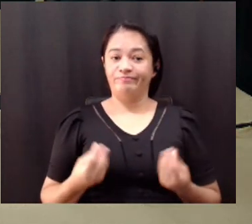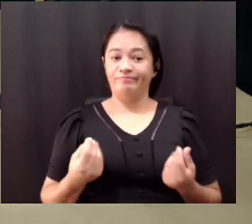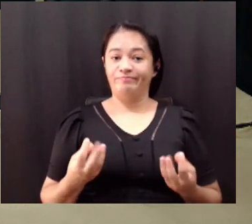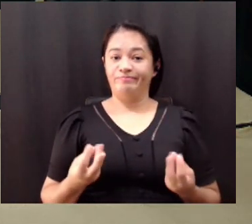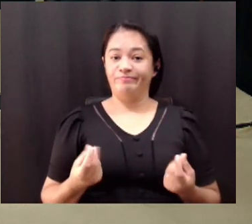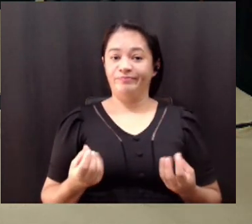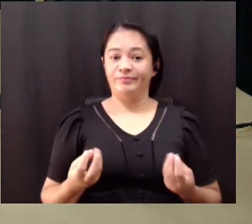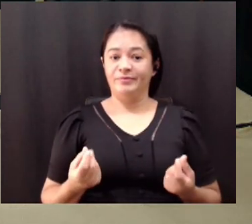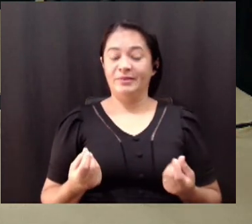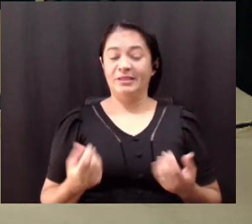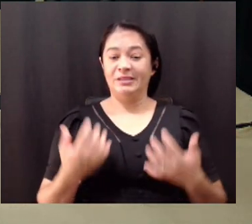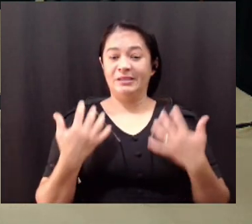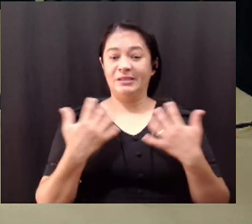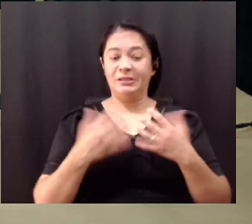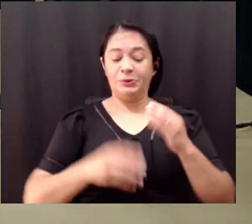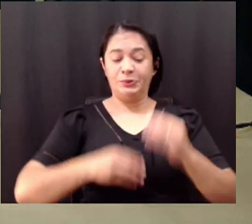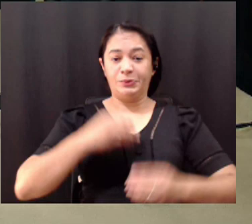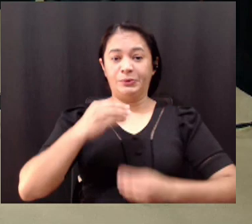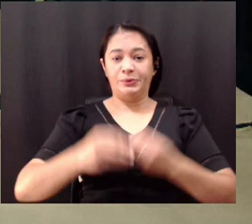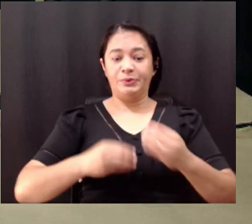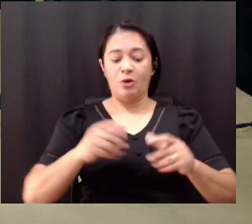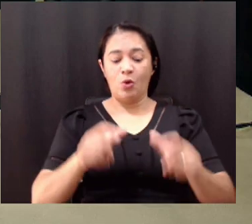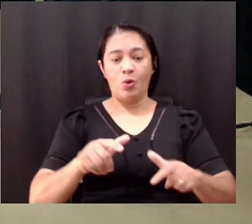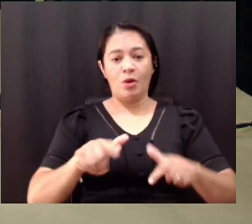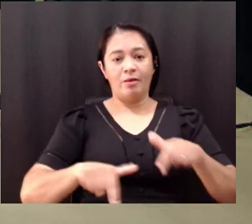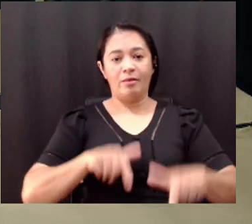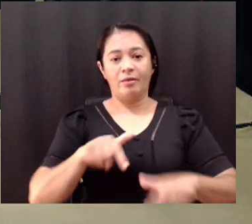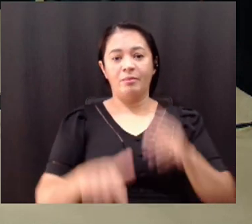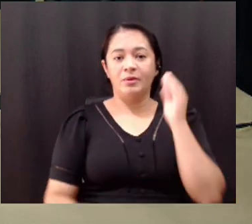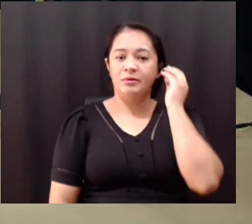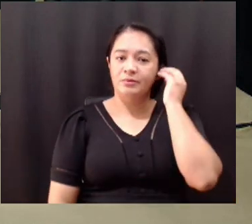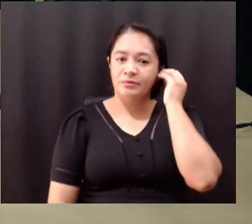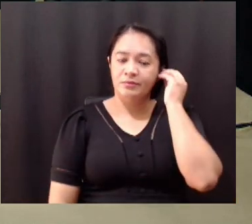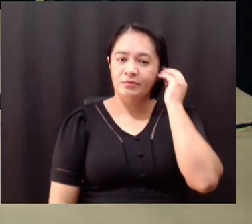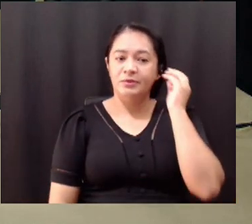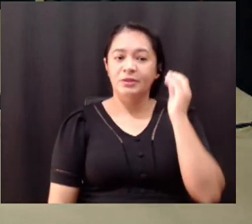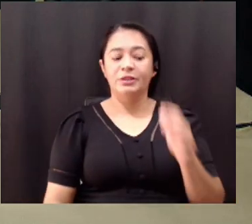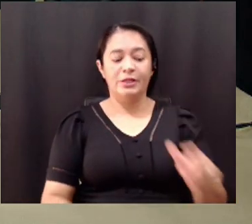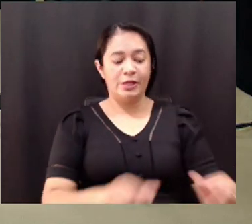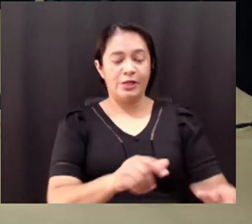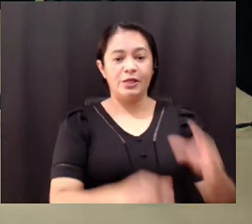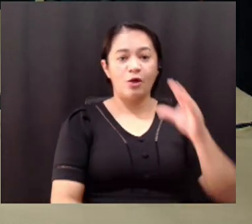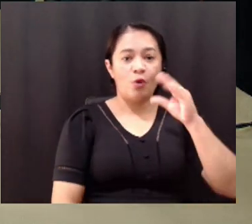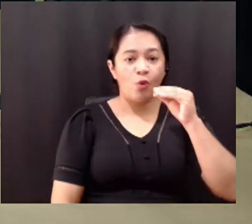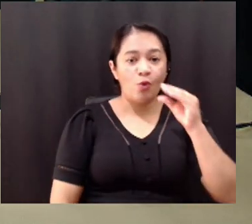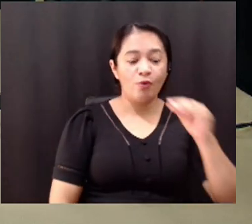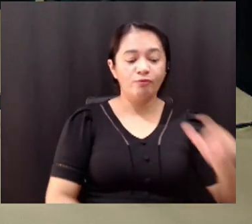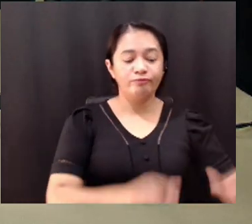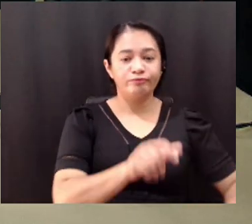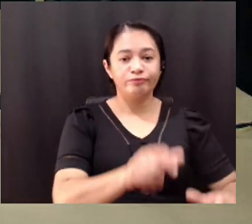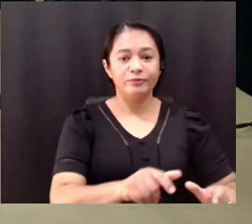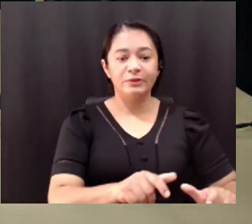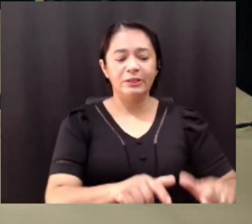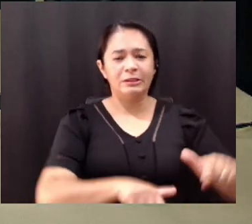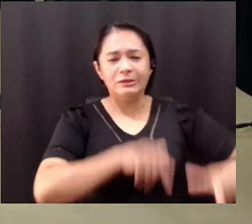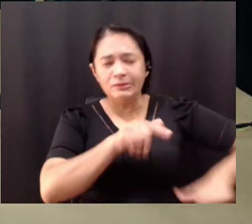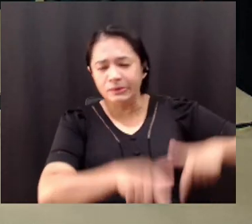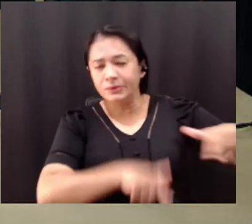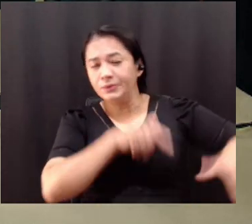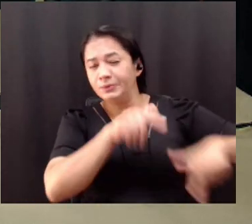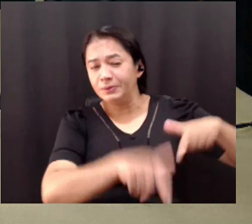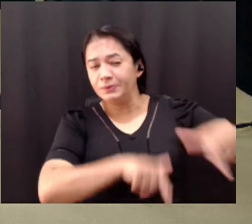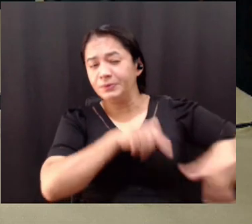bagunçando o ambiente e deixando os liderados, né, num excesso de trabalho,